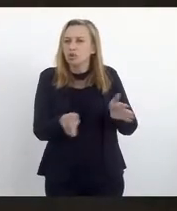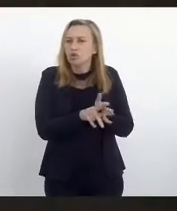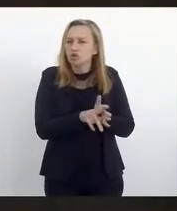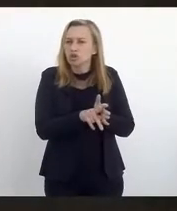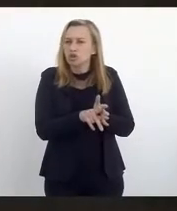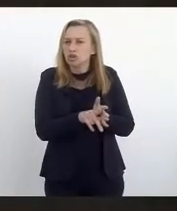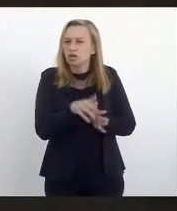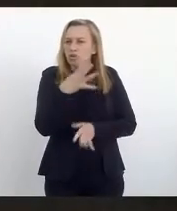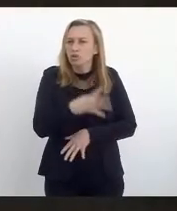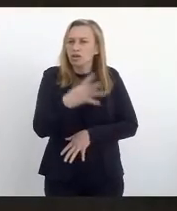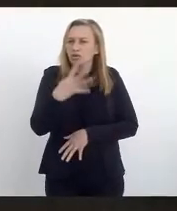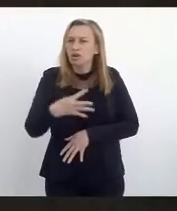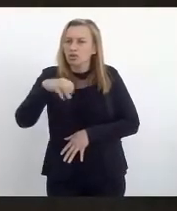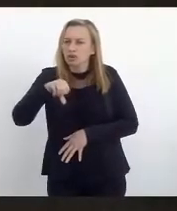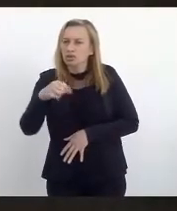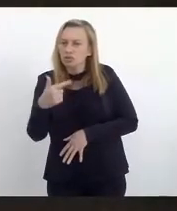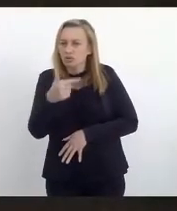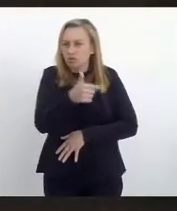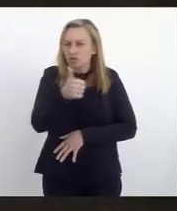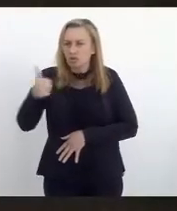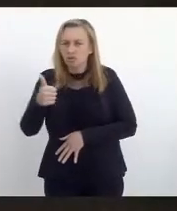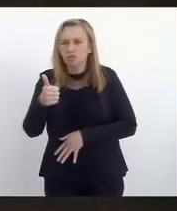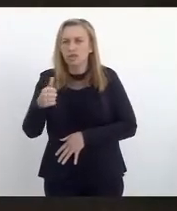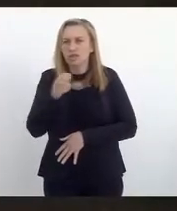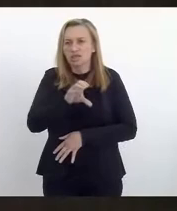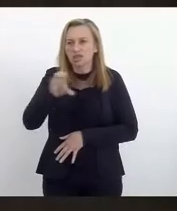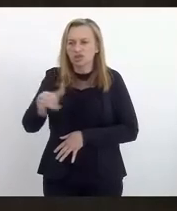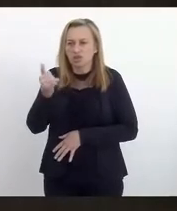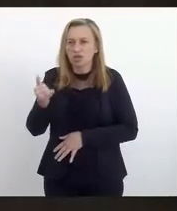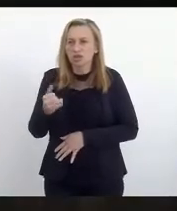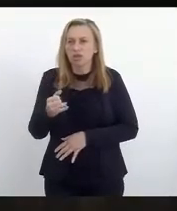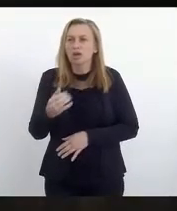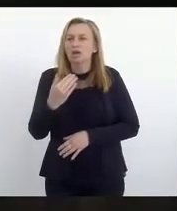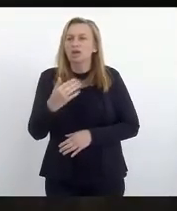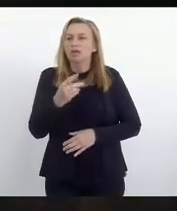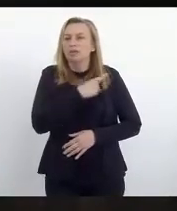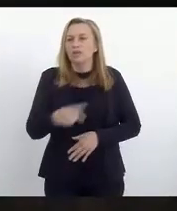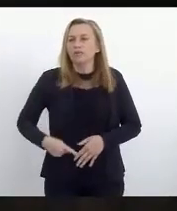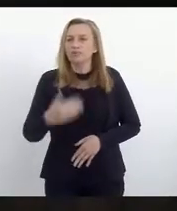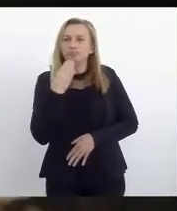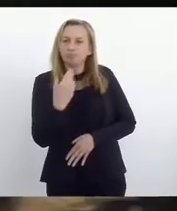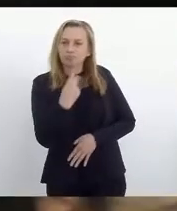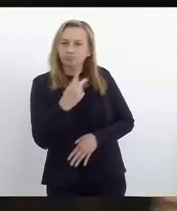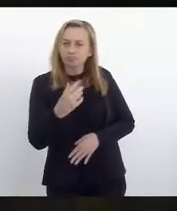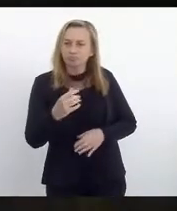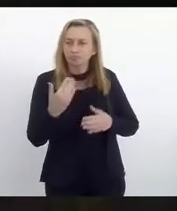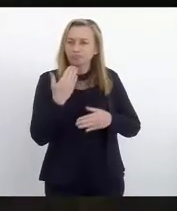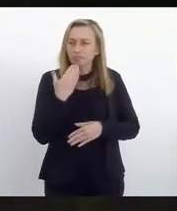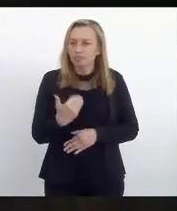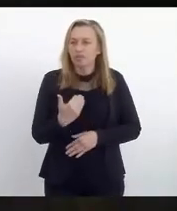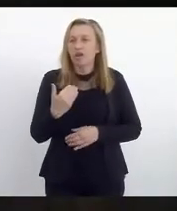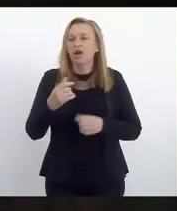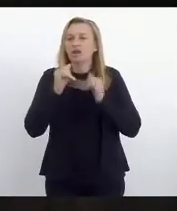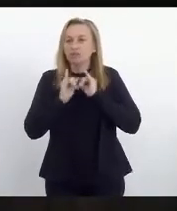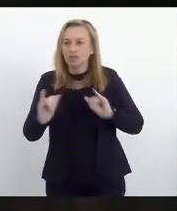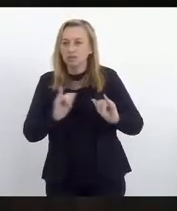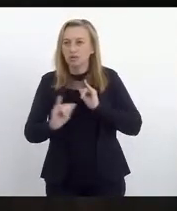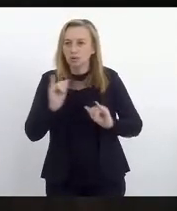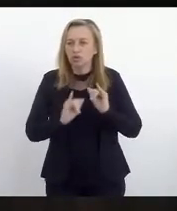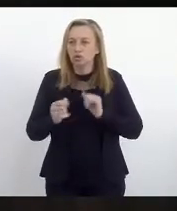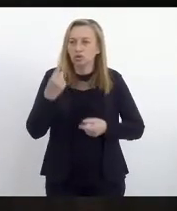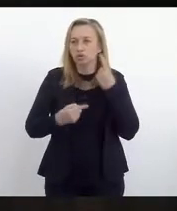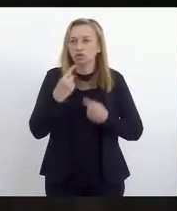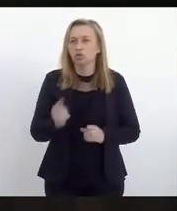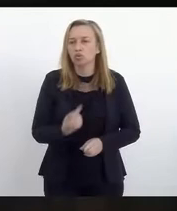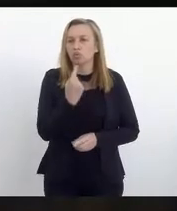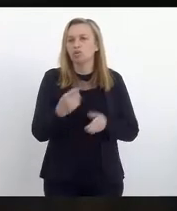o 4492/2021, para a CCJ. A presidência defere o pedido de Vossa Excelência. Anuncio, regime de urgência e